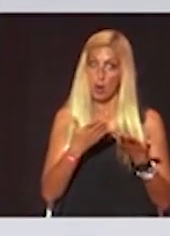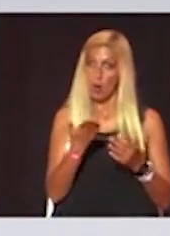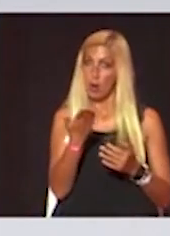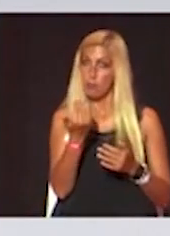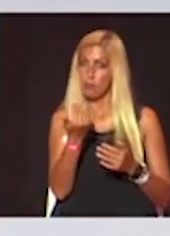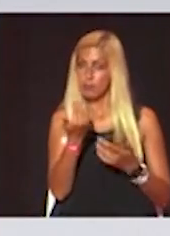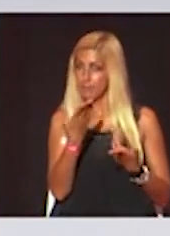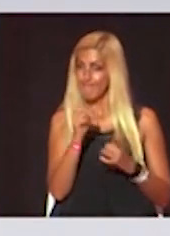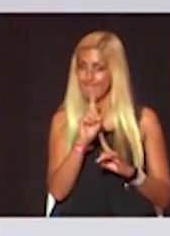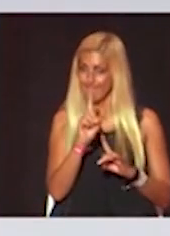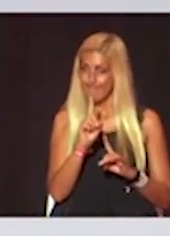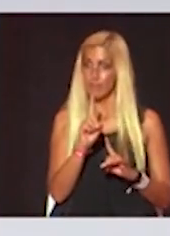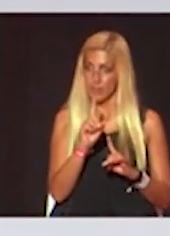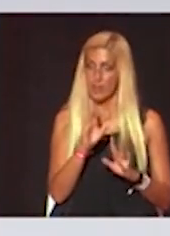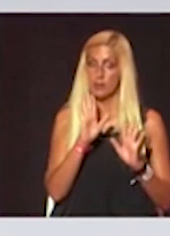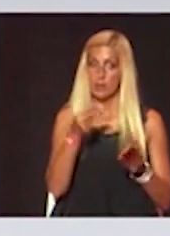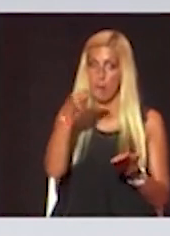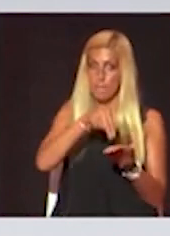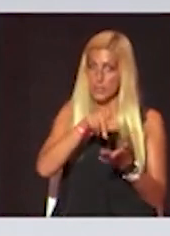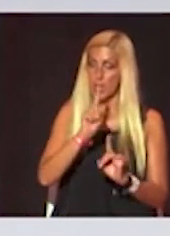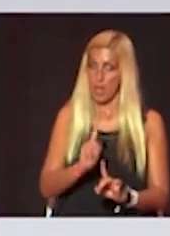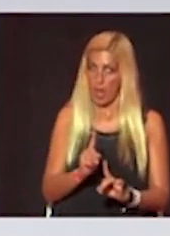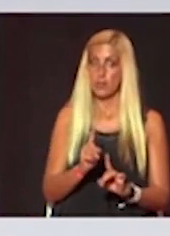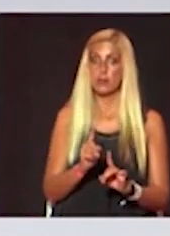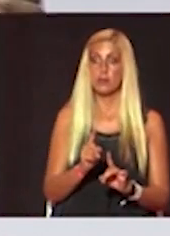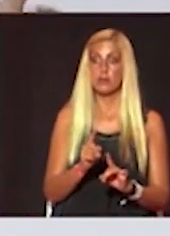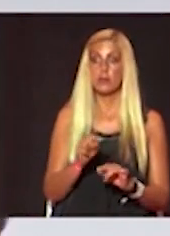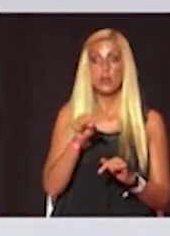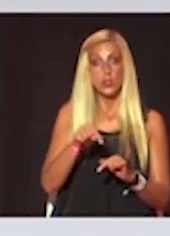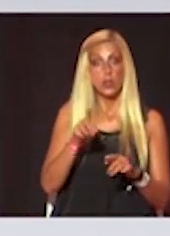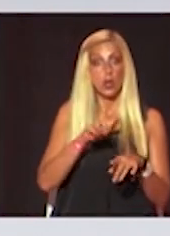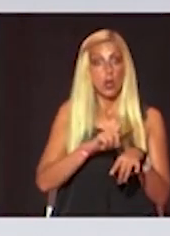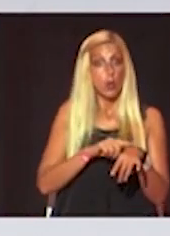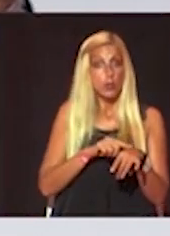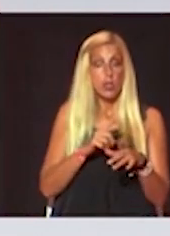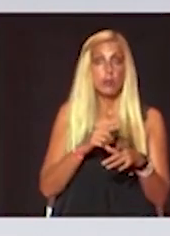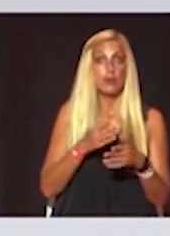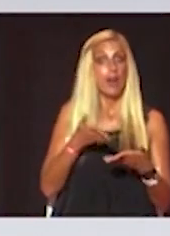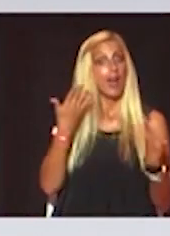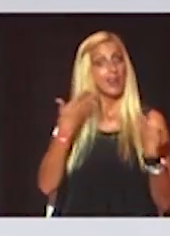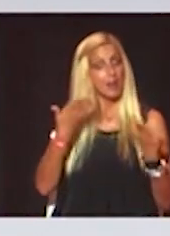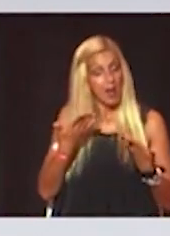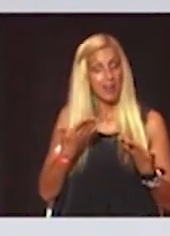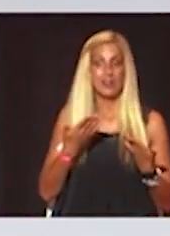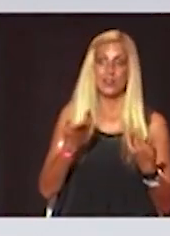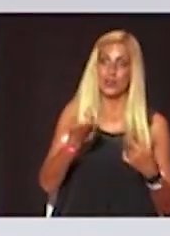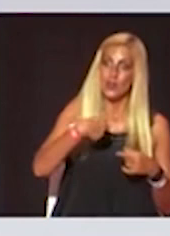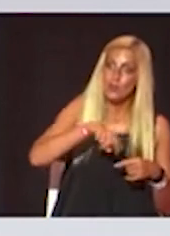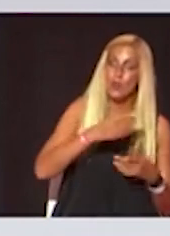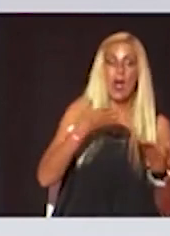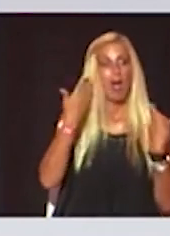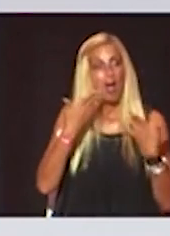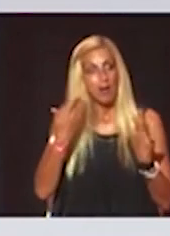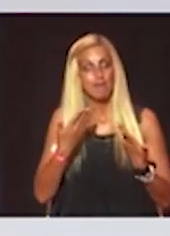ausentes. Este é o tempo de estarmos presentes. Este não é o tempo de desanimarmos. Este é o tempo de nos animarmos. Este